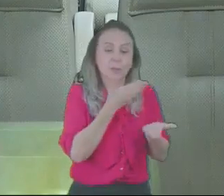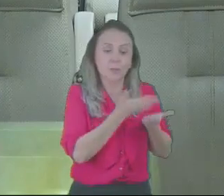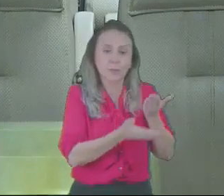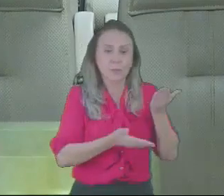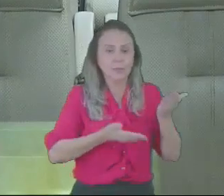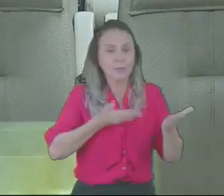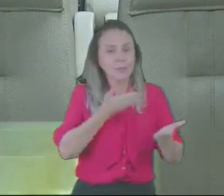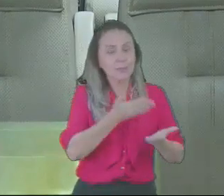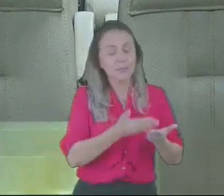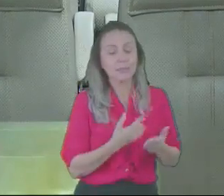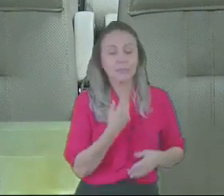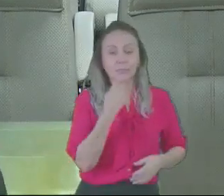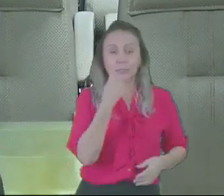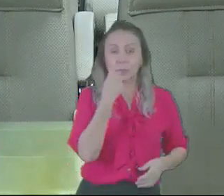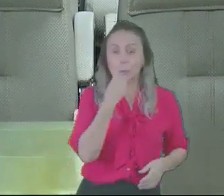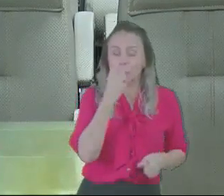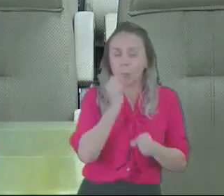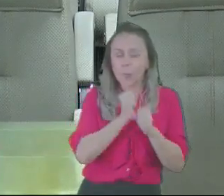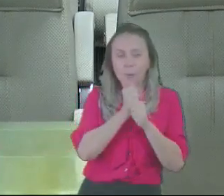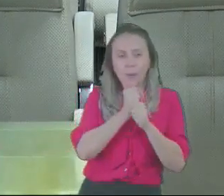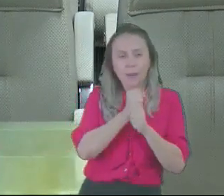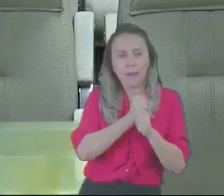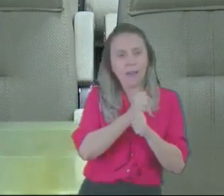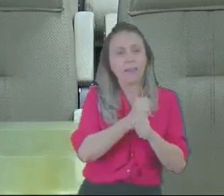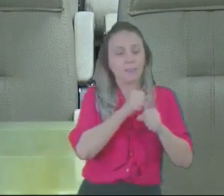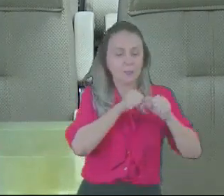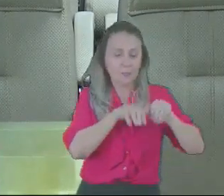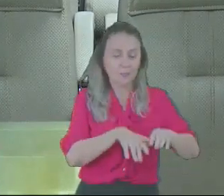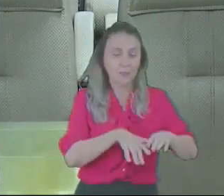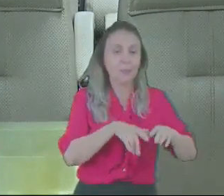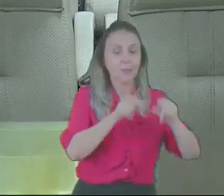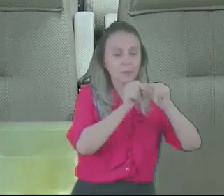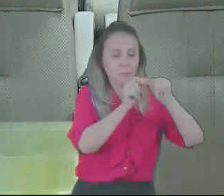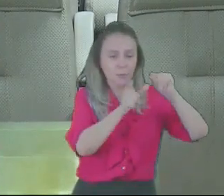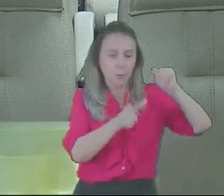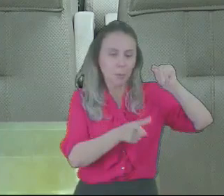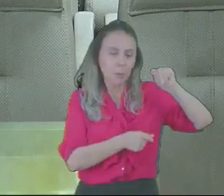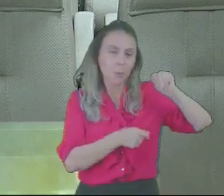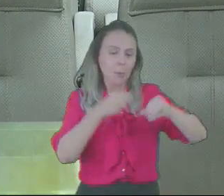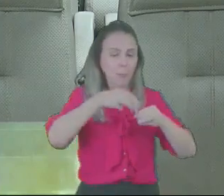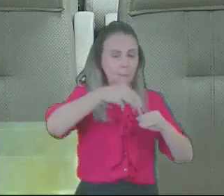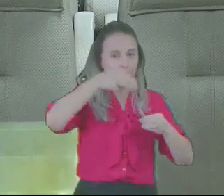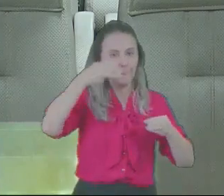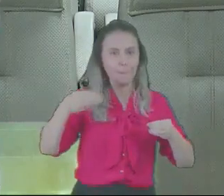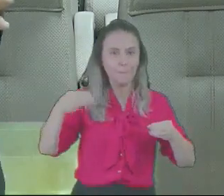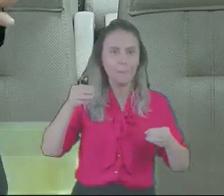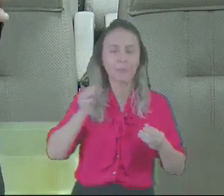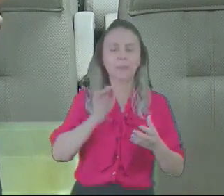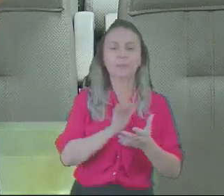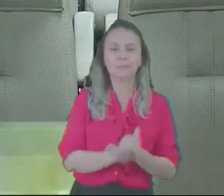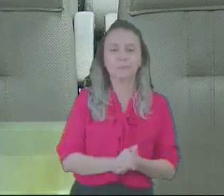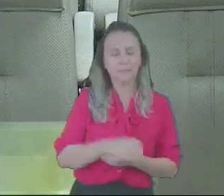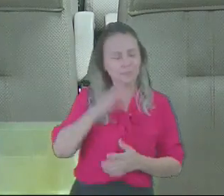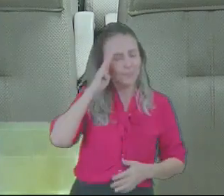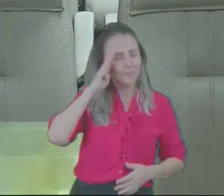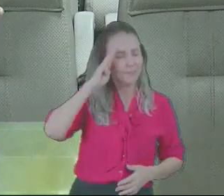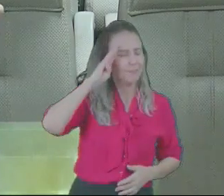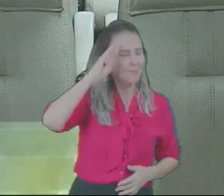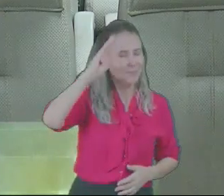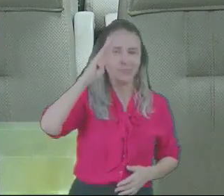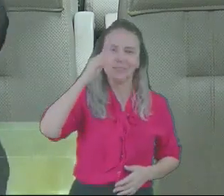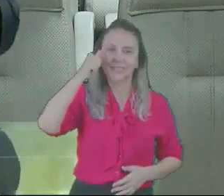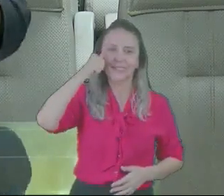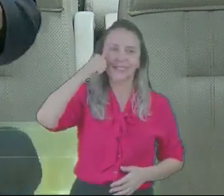era um ano de lua de mel quem diz a mãe por isso principalmente as mulheres disseram